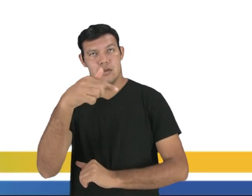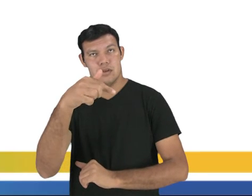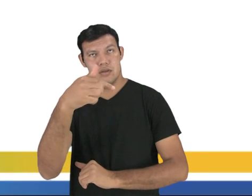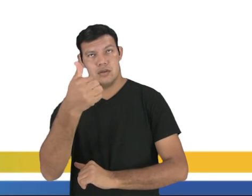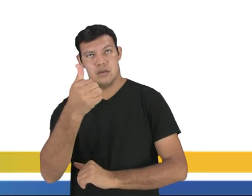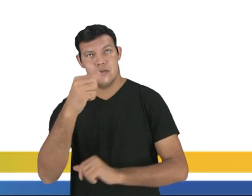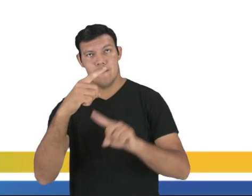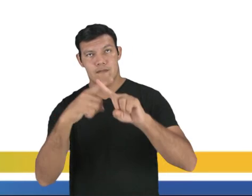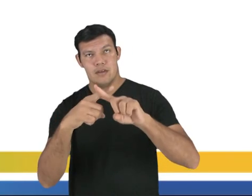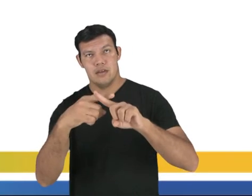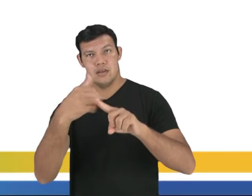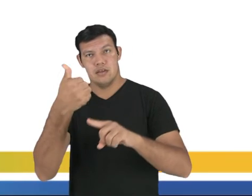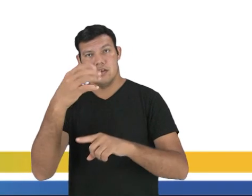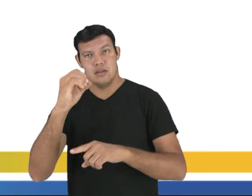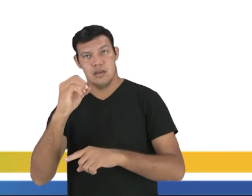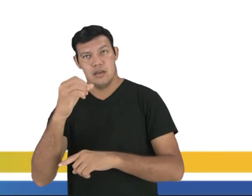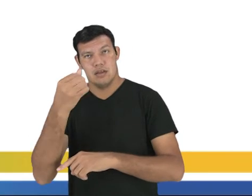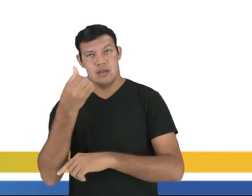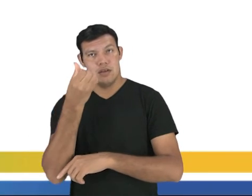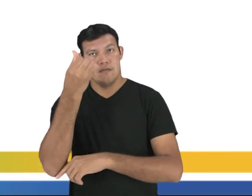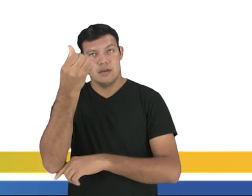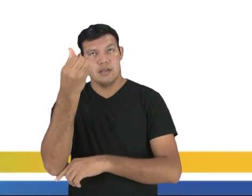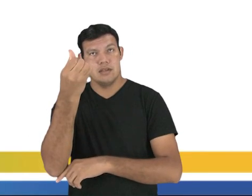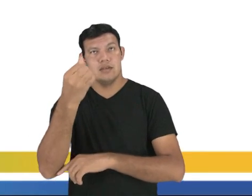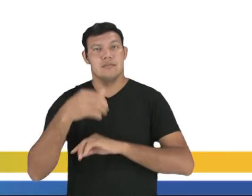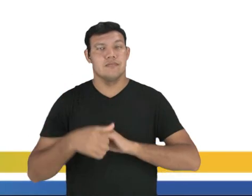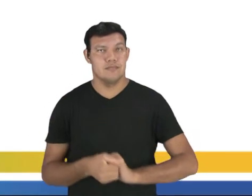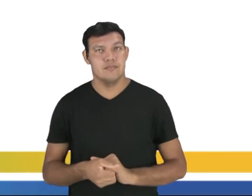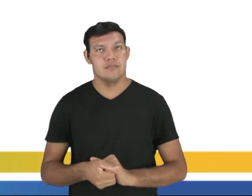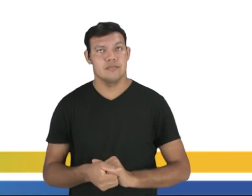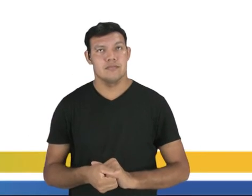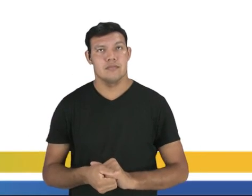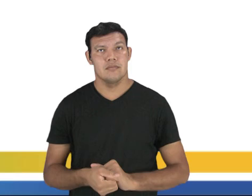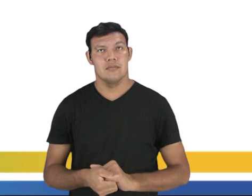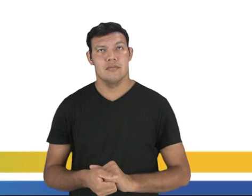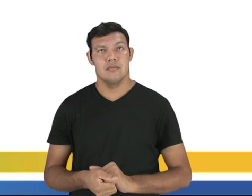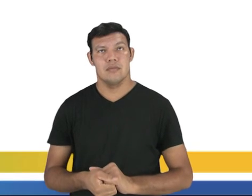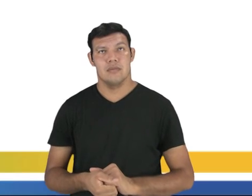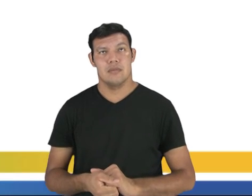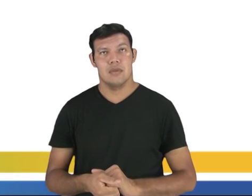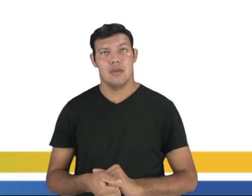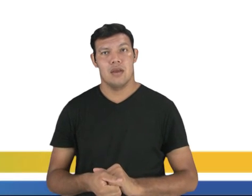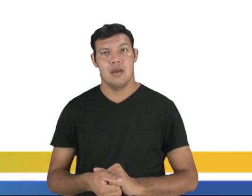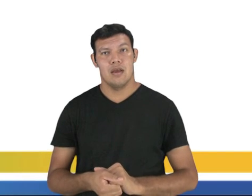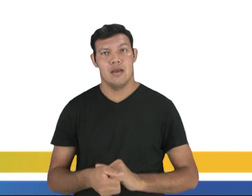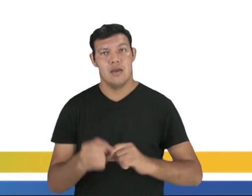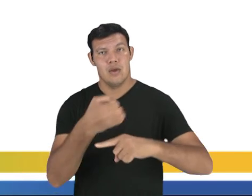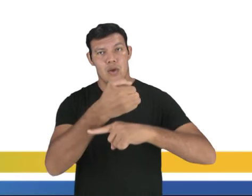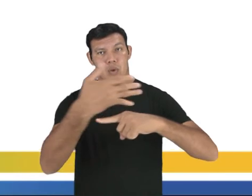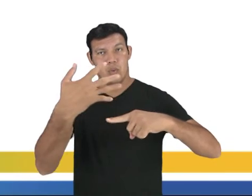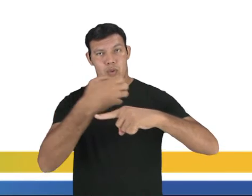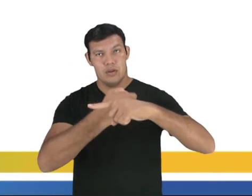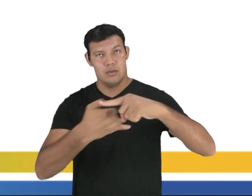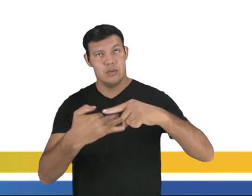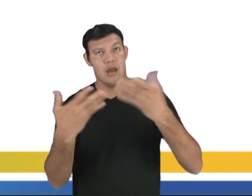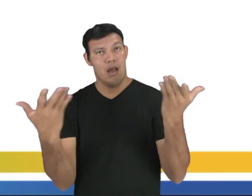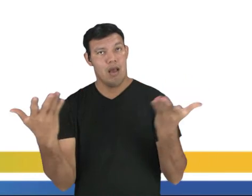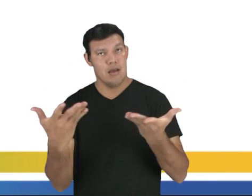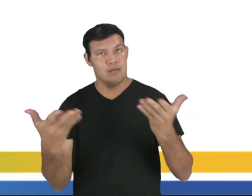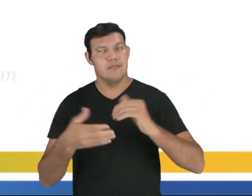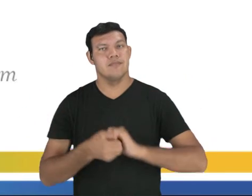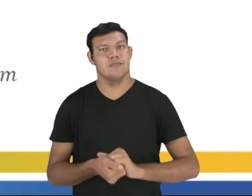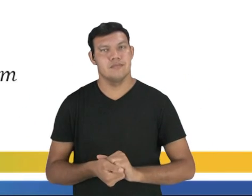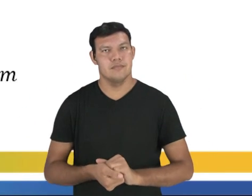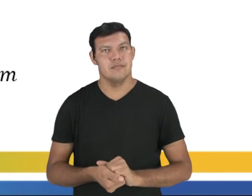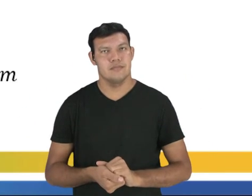6,371 vezes 10 a sexta. E aí, aquele númerozinho ali, aquela fração ali, nós vamos fazer